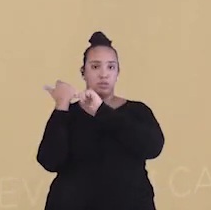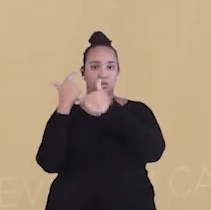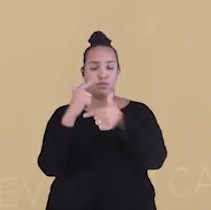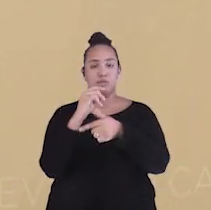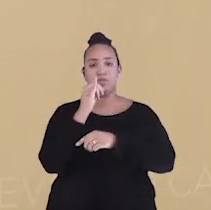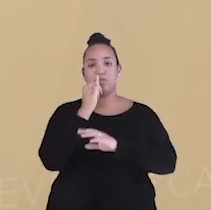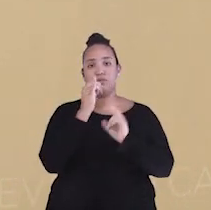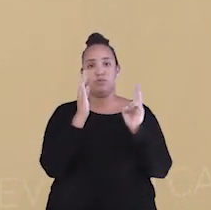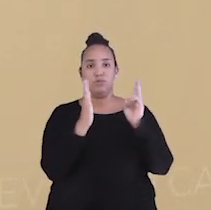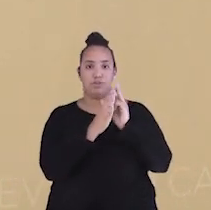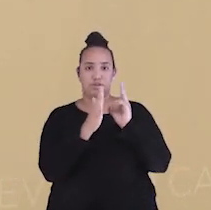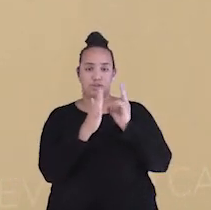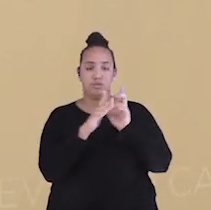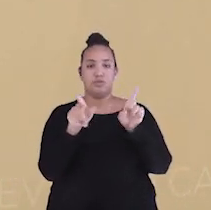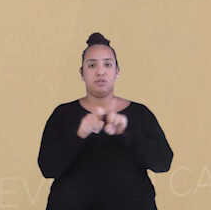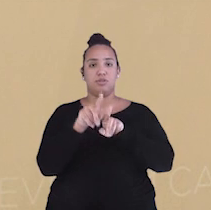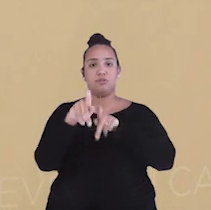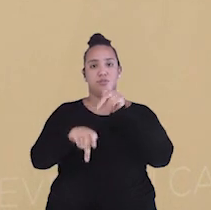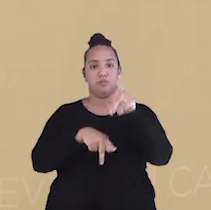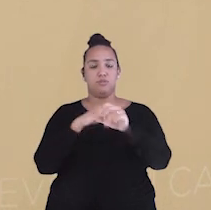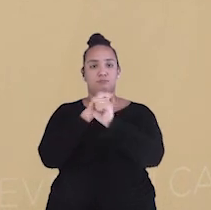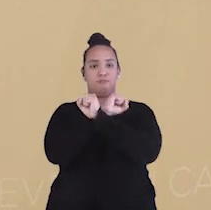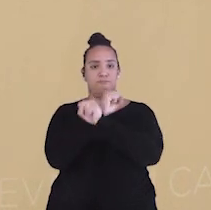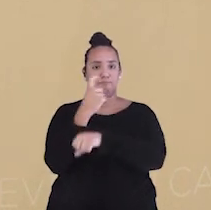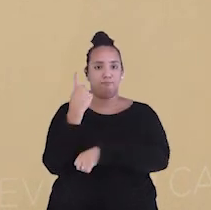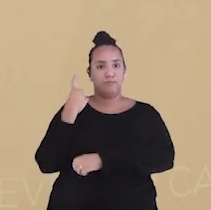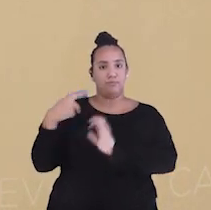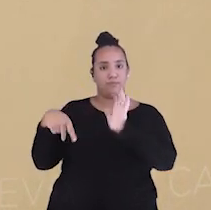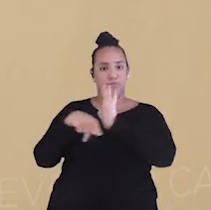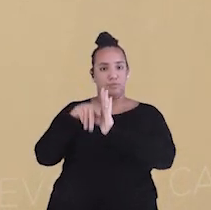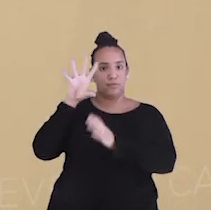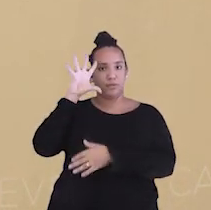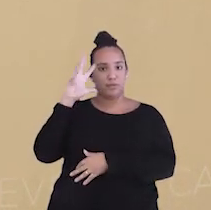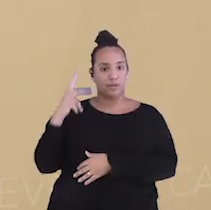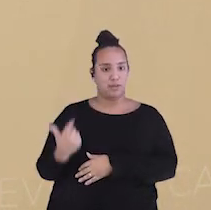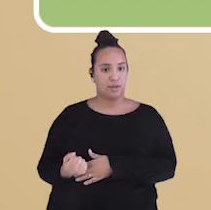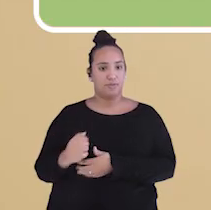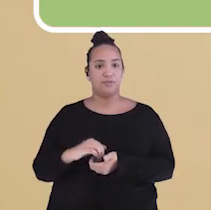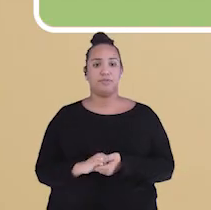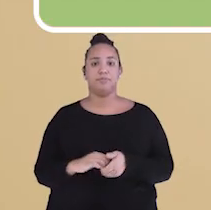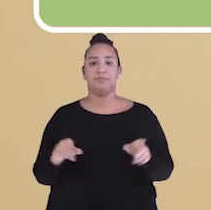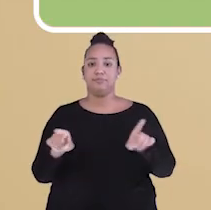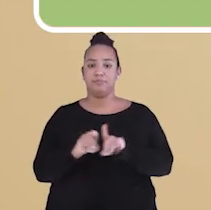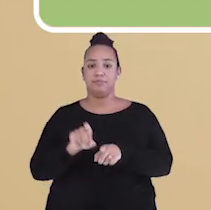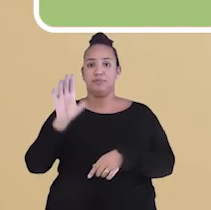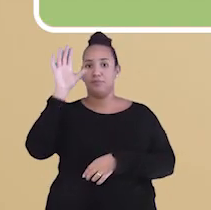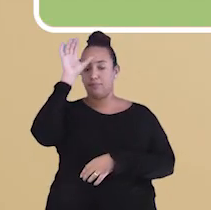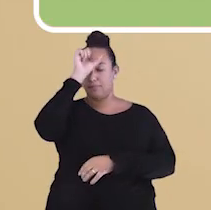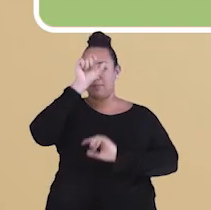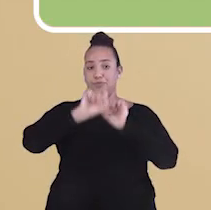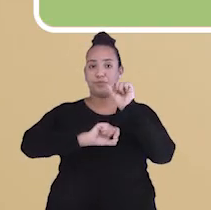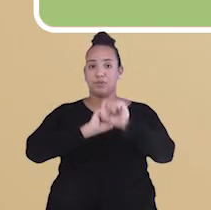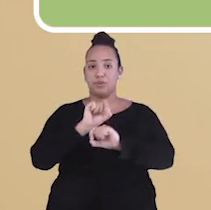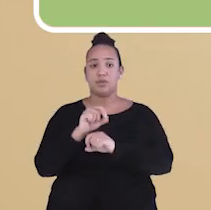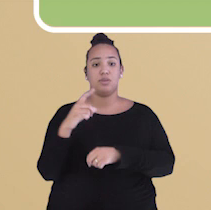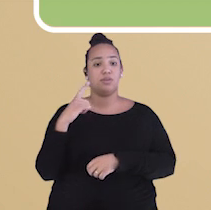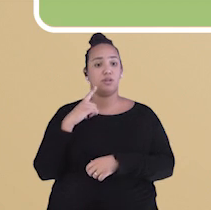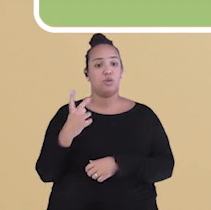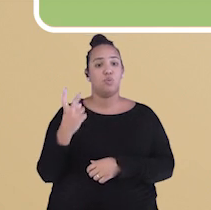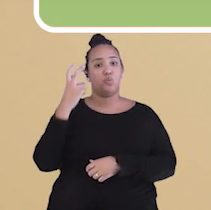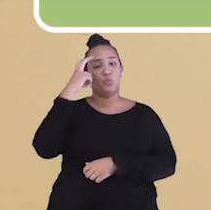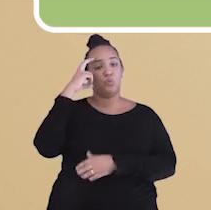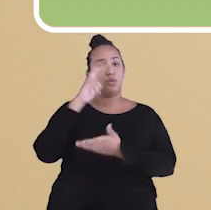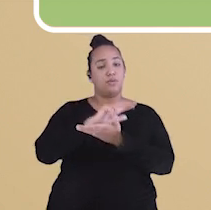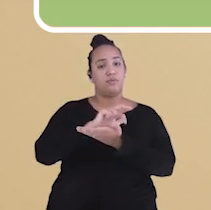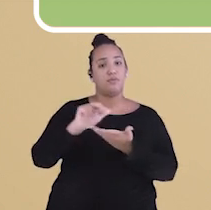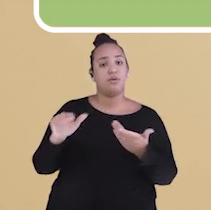tradicionais, como os povos indígenas e as populações quilombolas afrodescendentes. Compreendemos como são diversas as formas